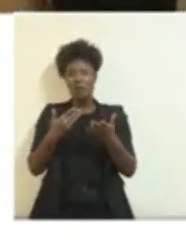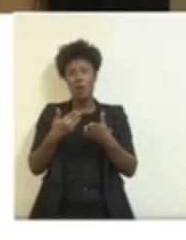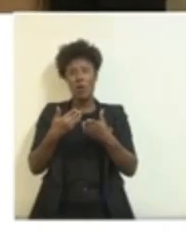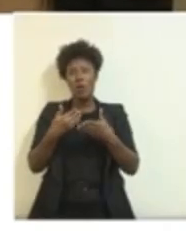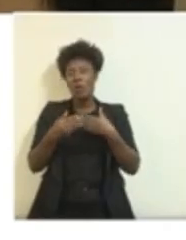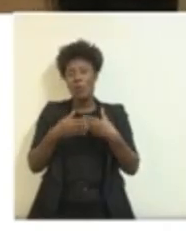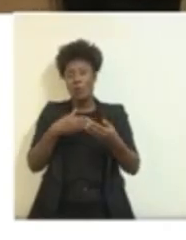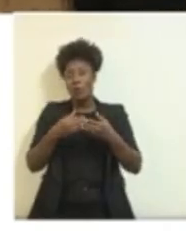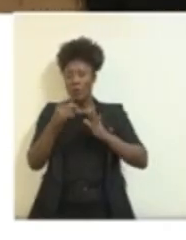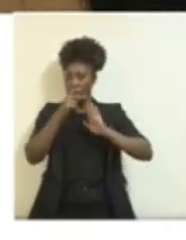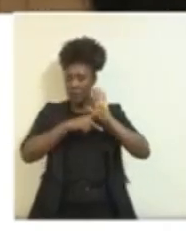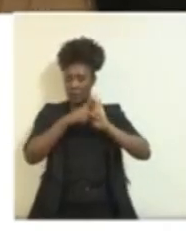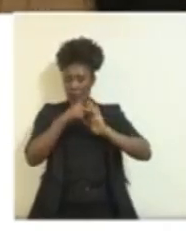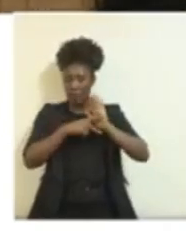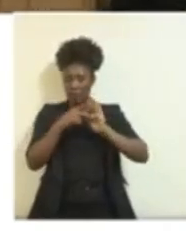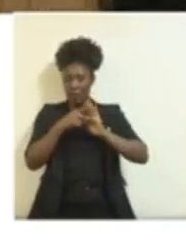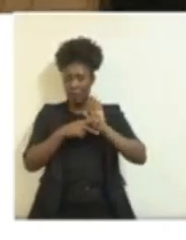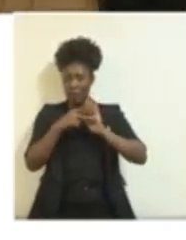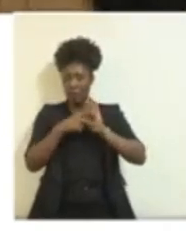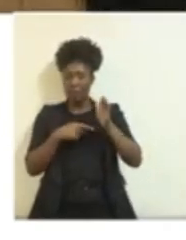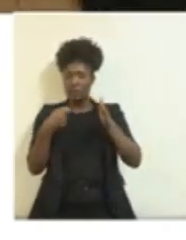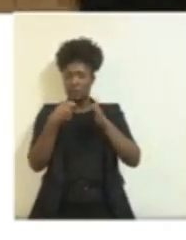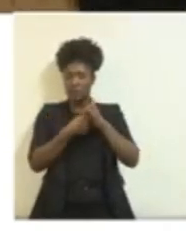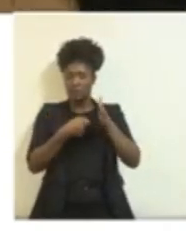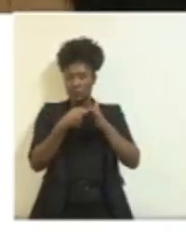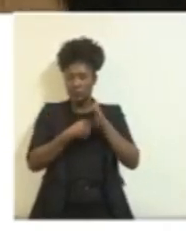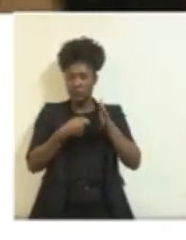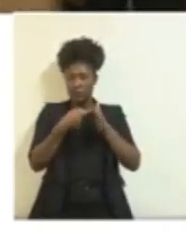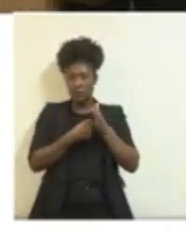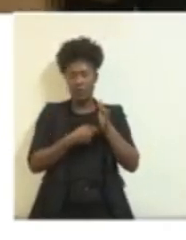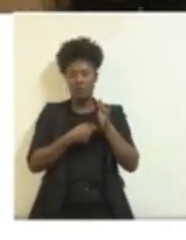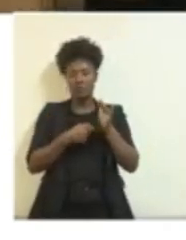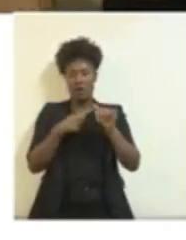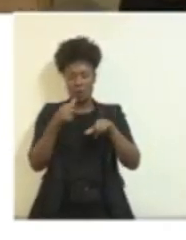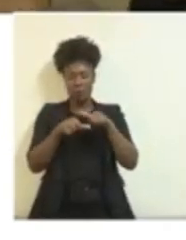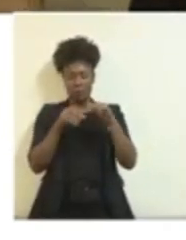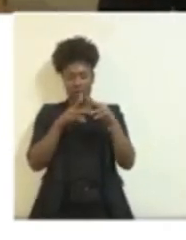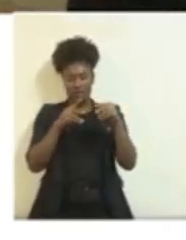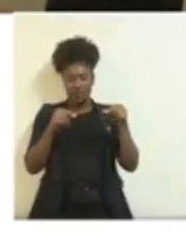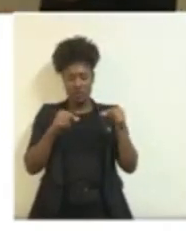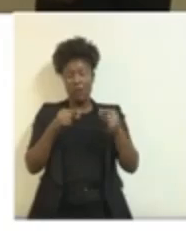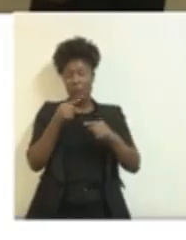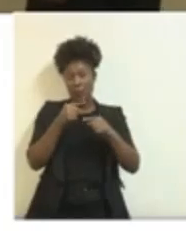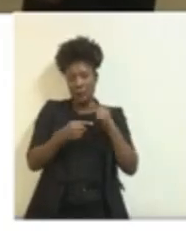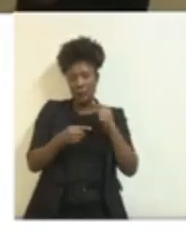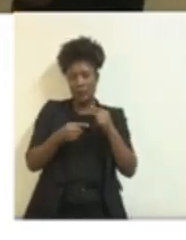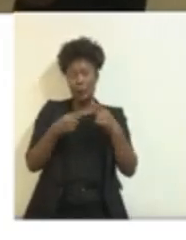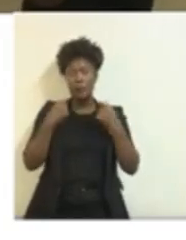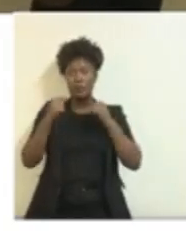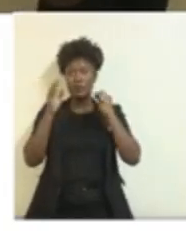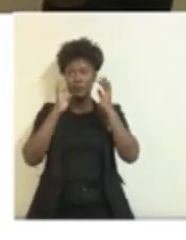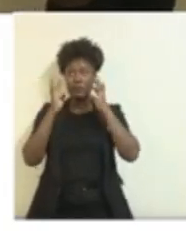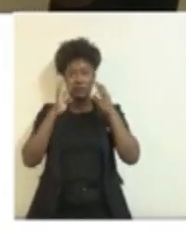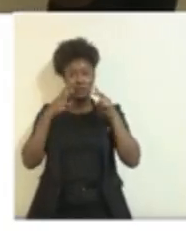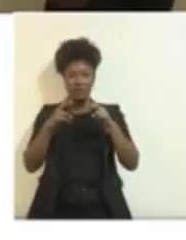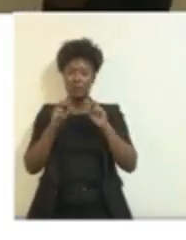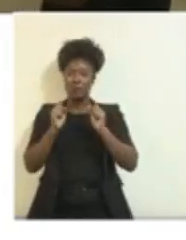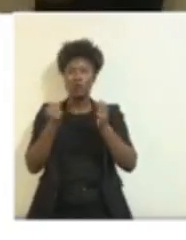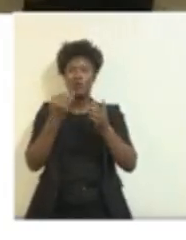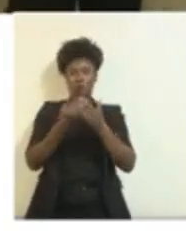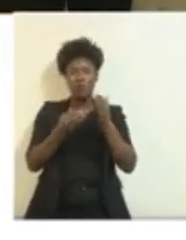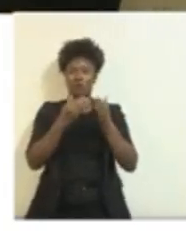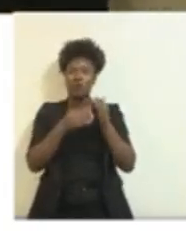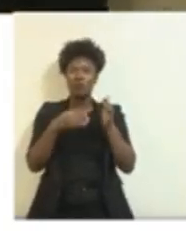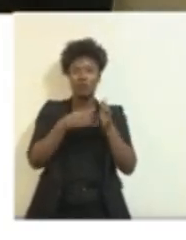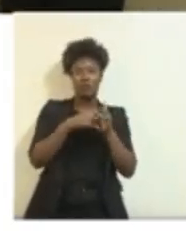programa de combate à supressão ilegal ou de restauração, tem que pensar numa escala, no mínimo, de 147 mil hectares por ano,